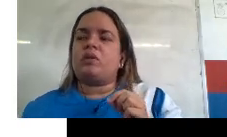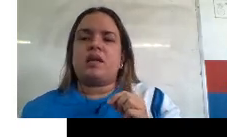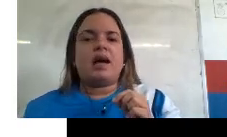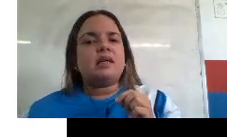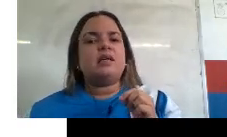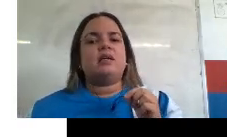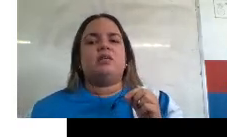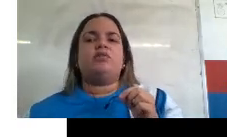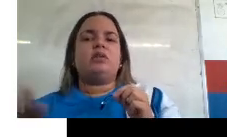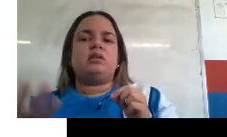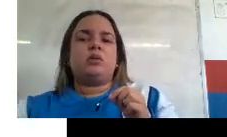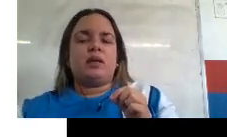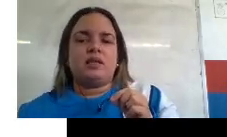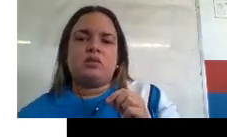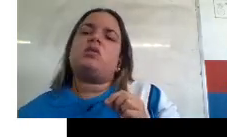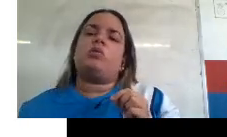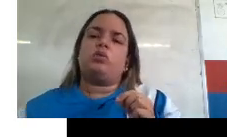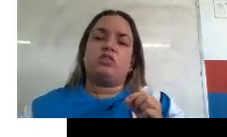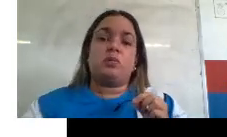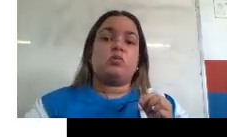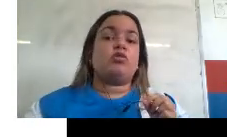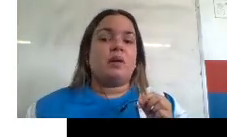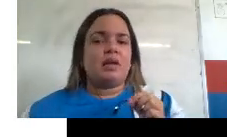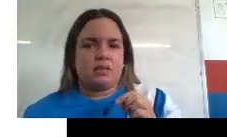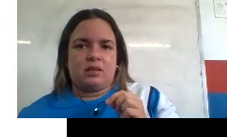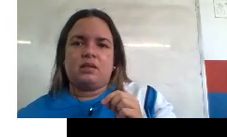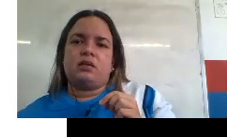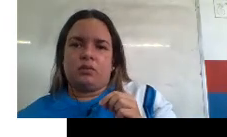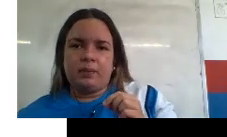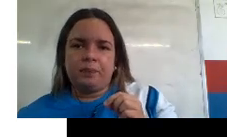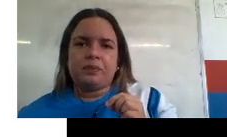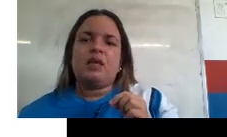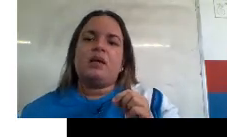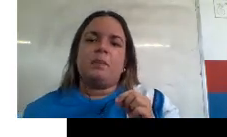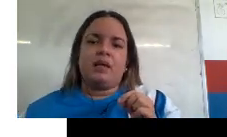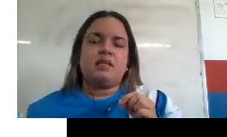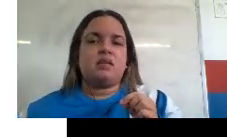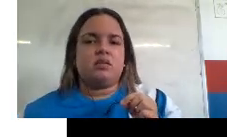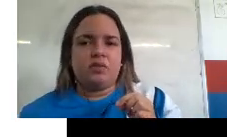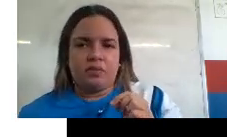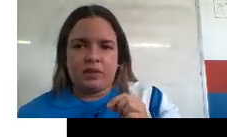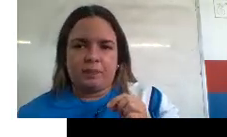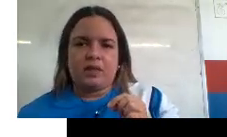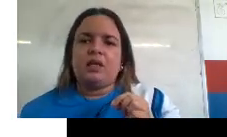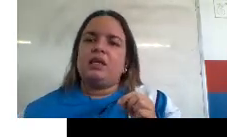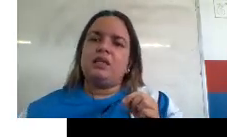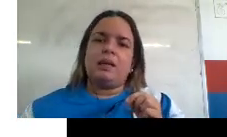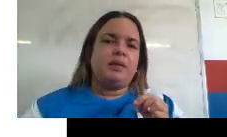fulano fez coisa errada, fulano não merece isso não. Todas as pessoas merecem, né? Merecem